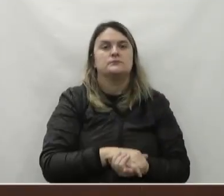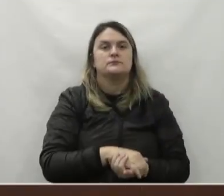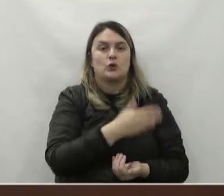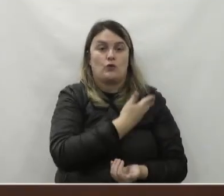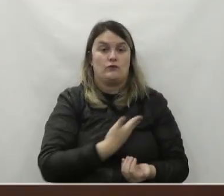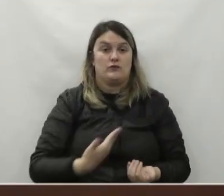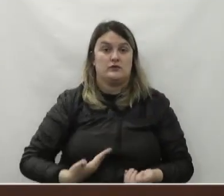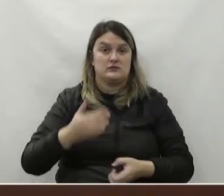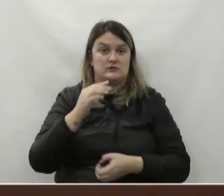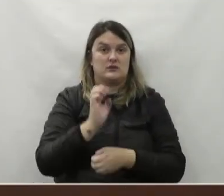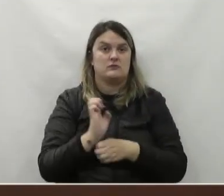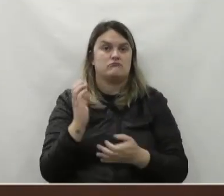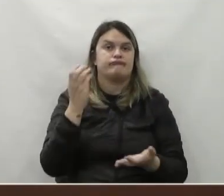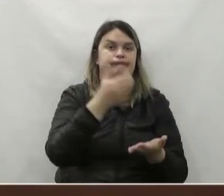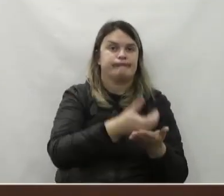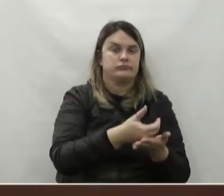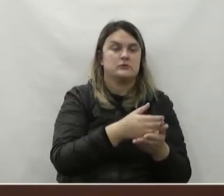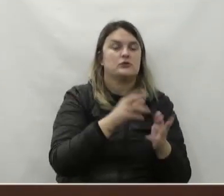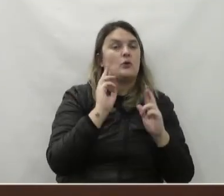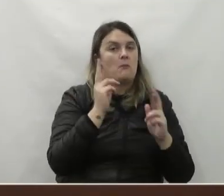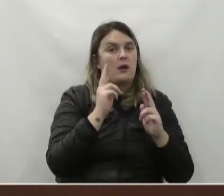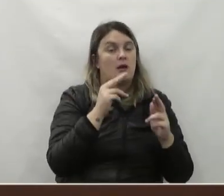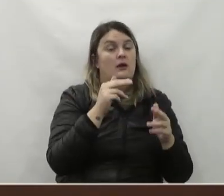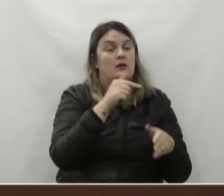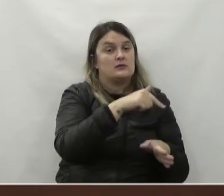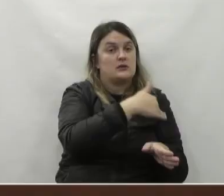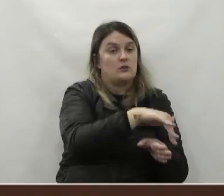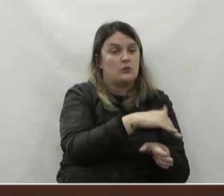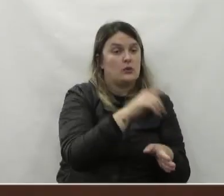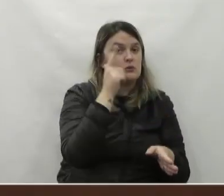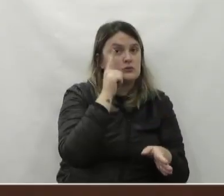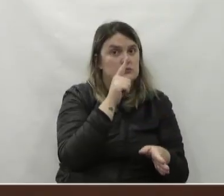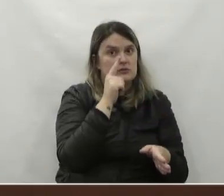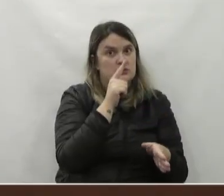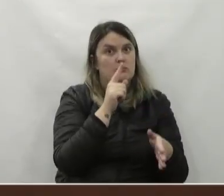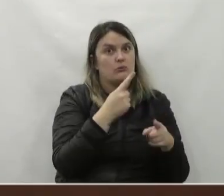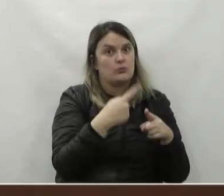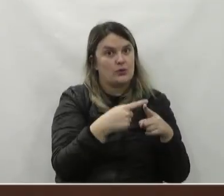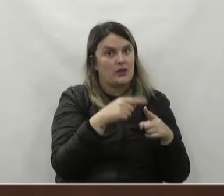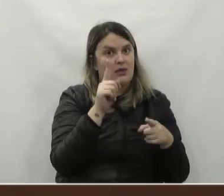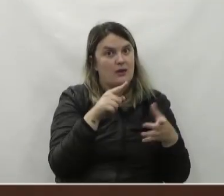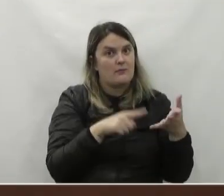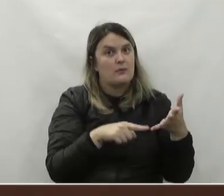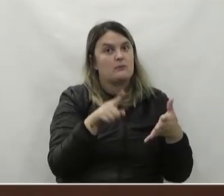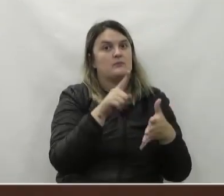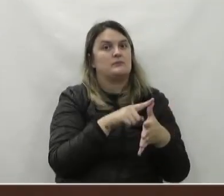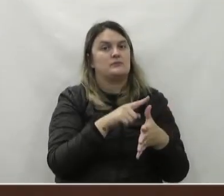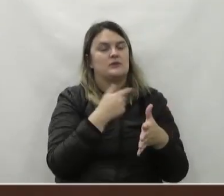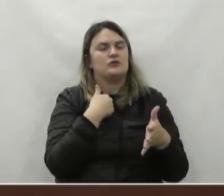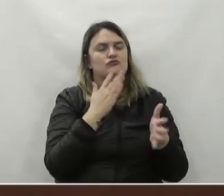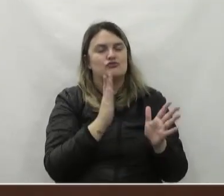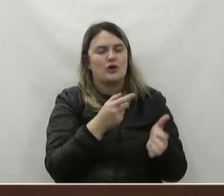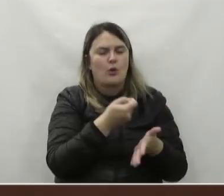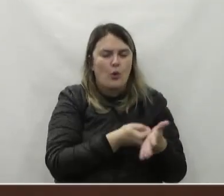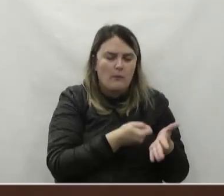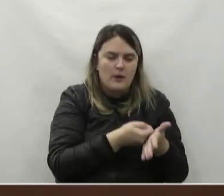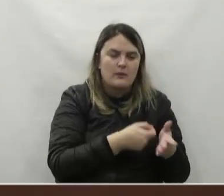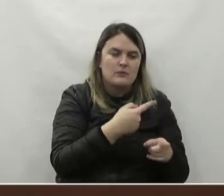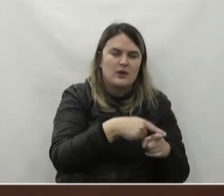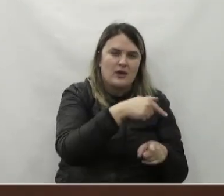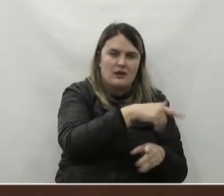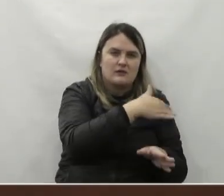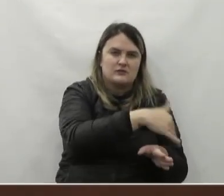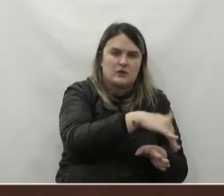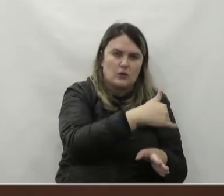governo do estado. E a gente faz essa solicitação aí. Já cobrei diversas vezes referente a essa mesma rua